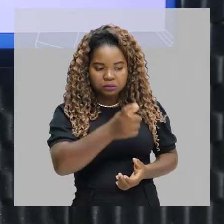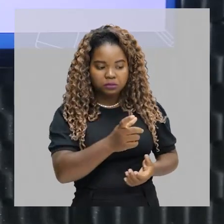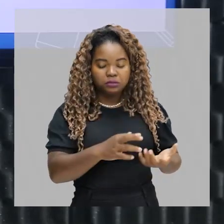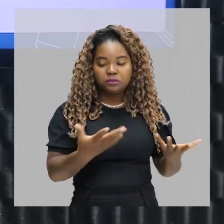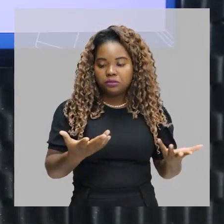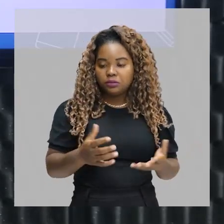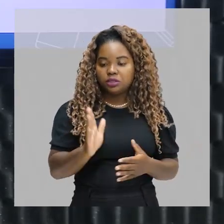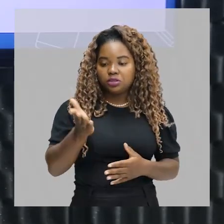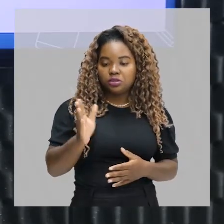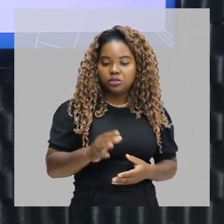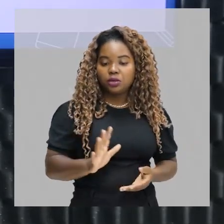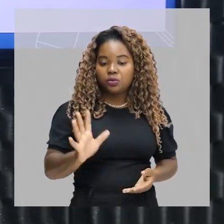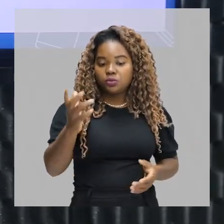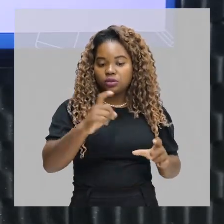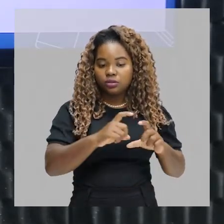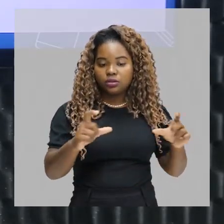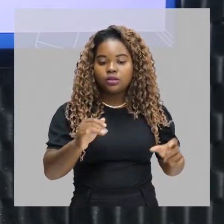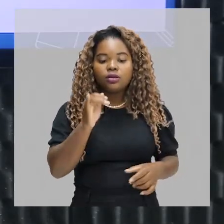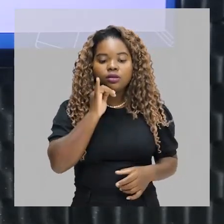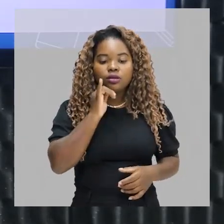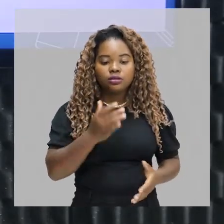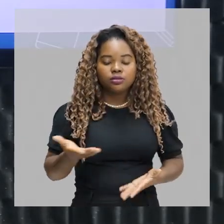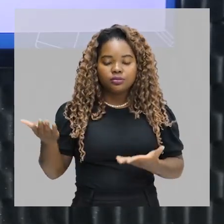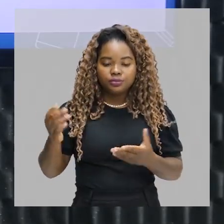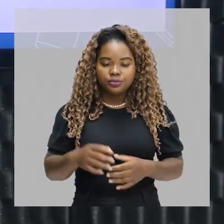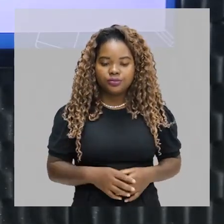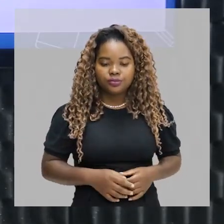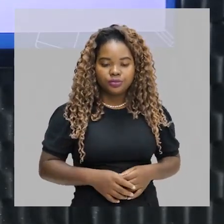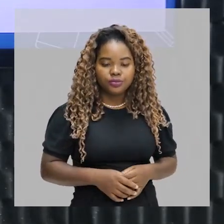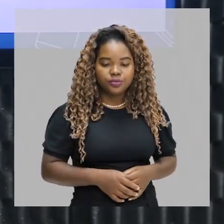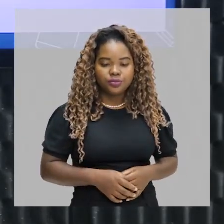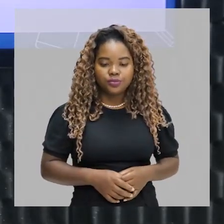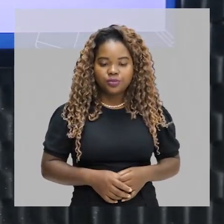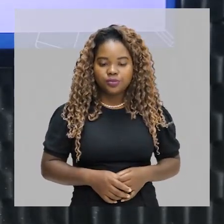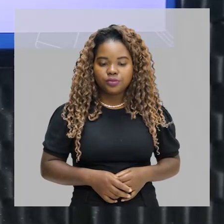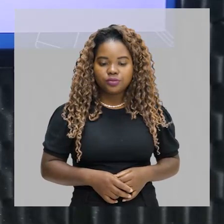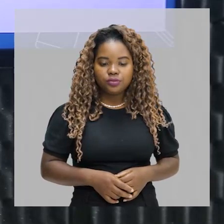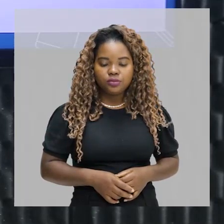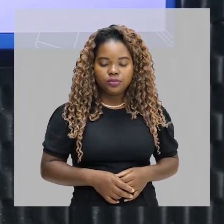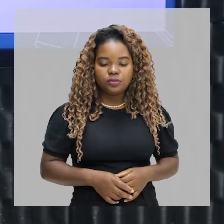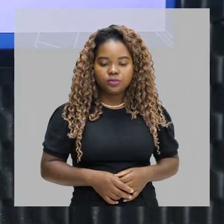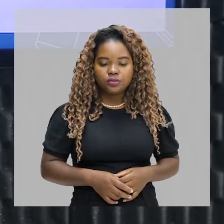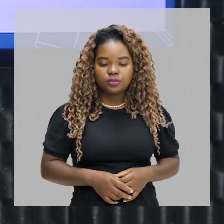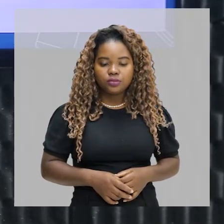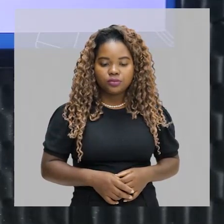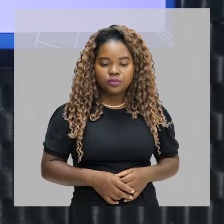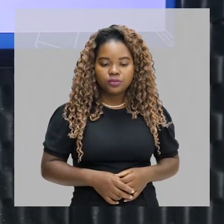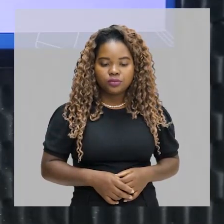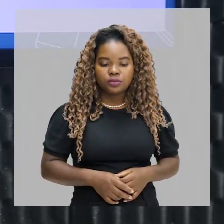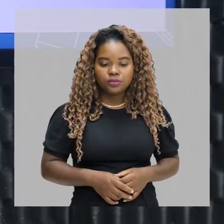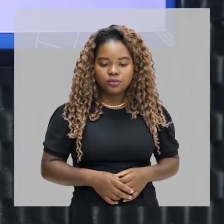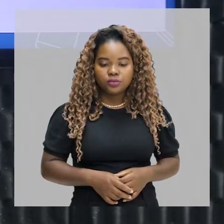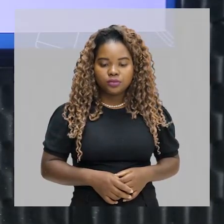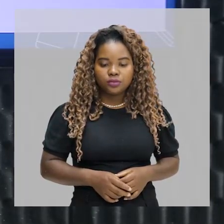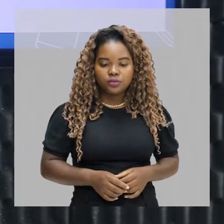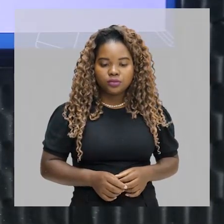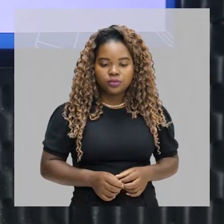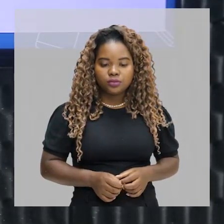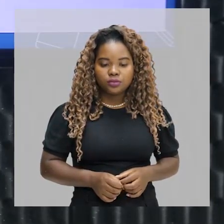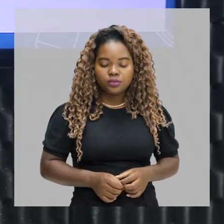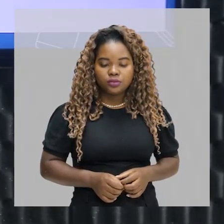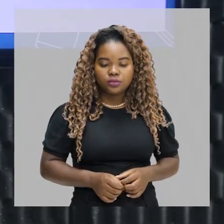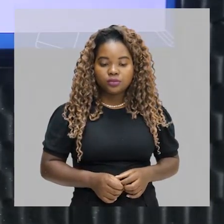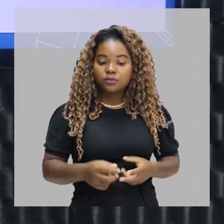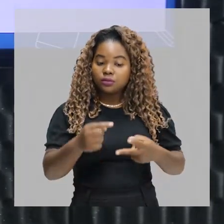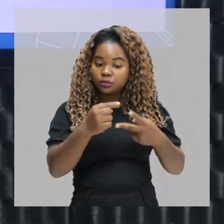que já foi citado anteriormente. Por exemplo, ó, he's a boy broke the